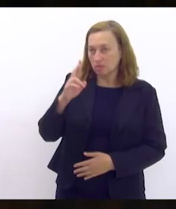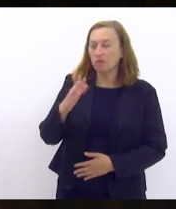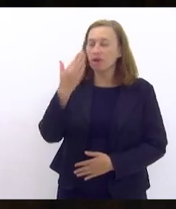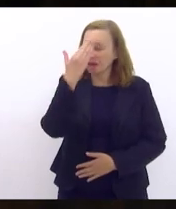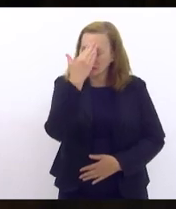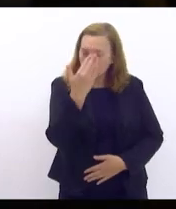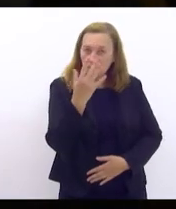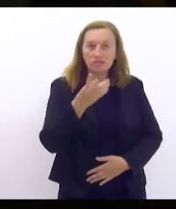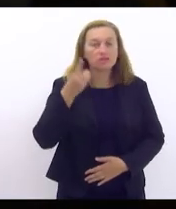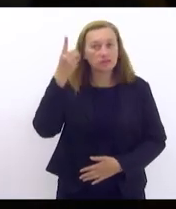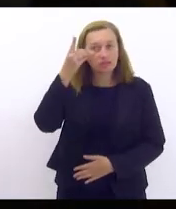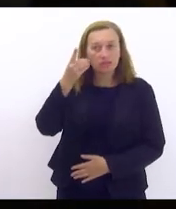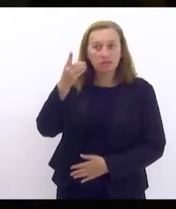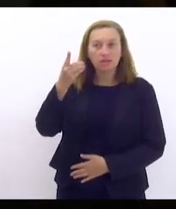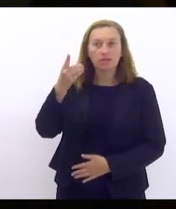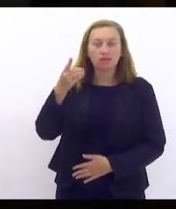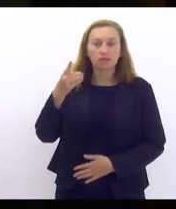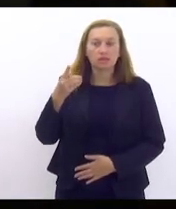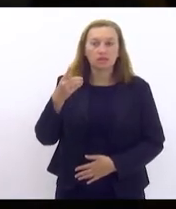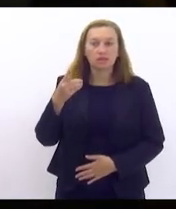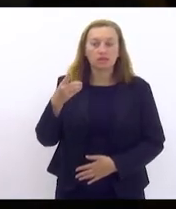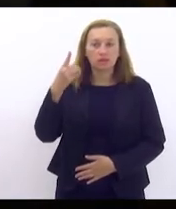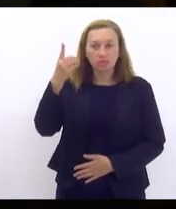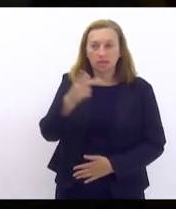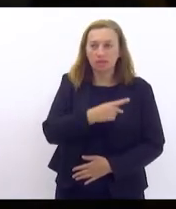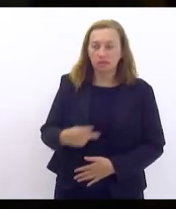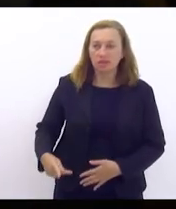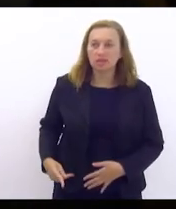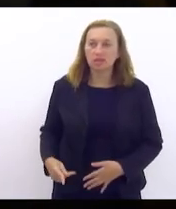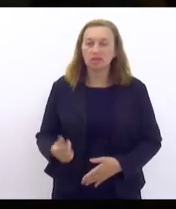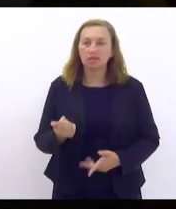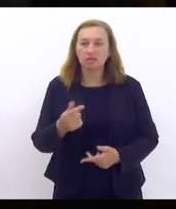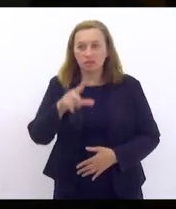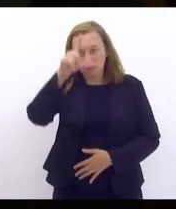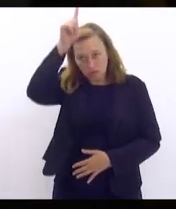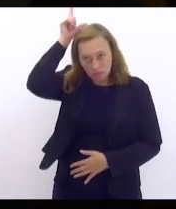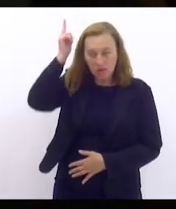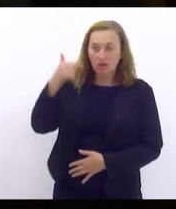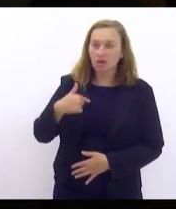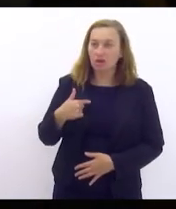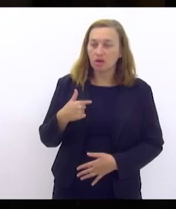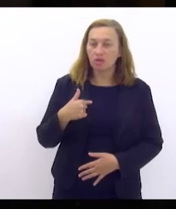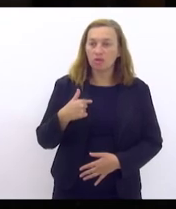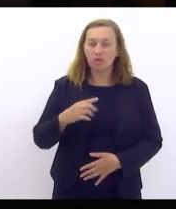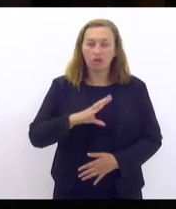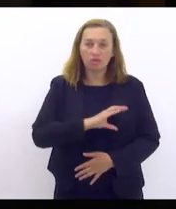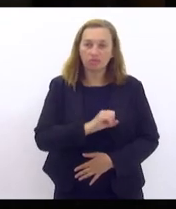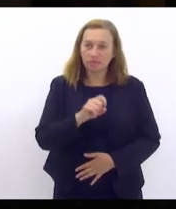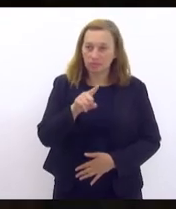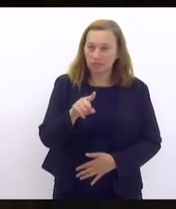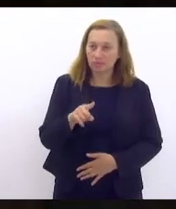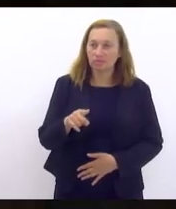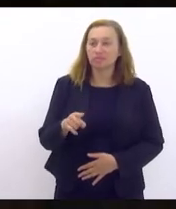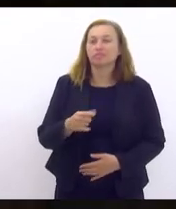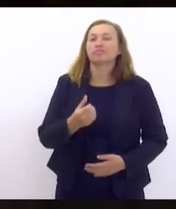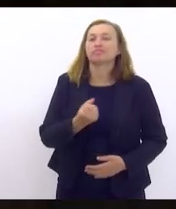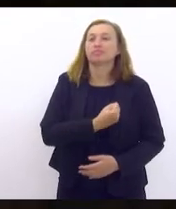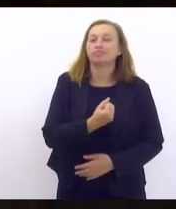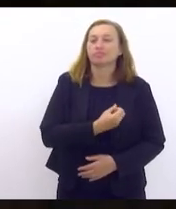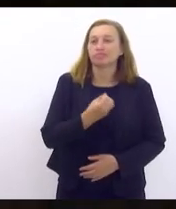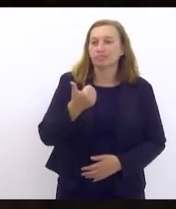que agradeço o nosso Presidente eu sou seu fã pelo seu talento e seu aluno para tirar nota 10 obrigado